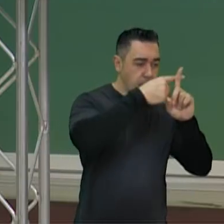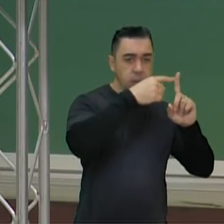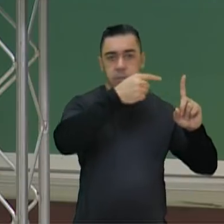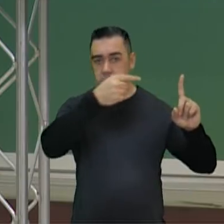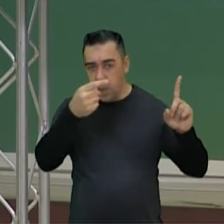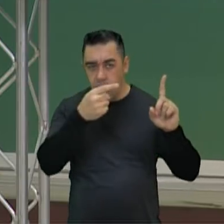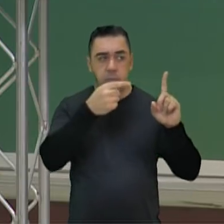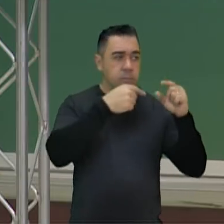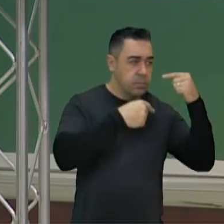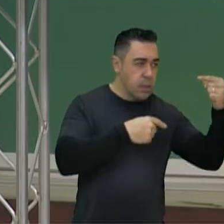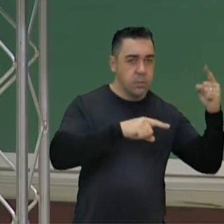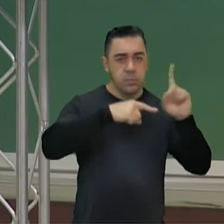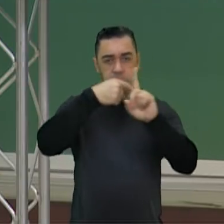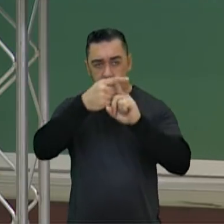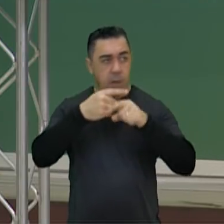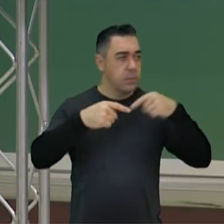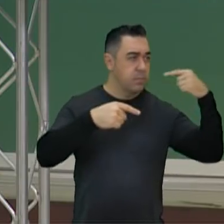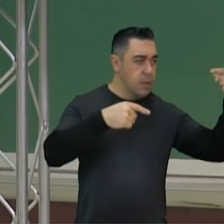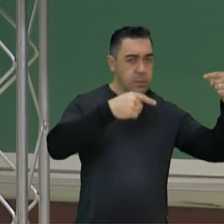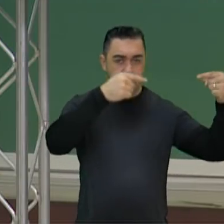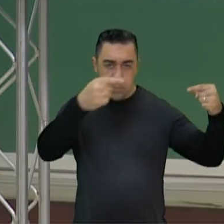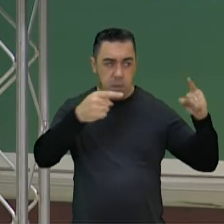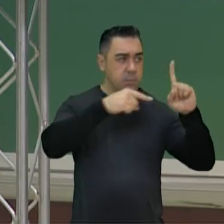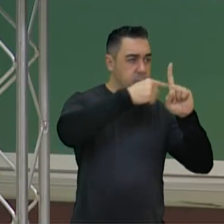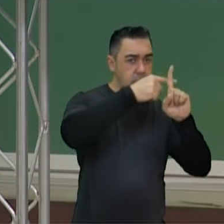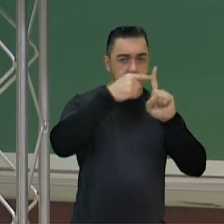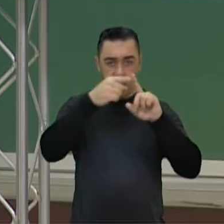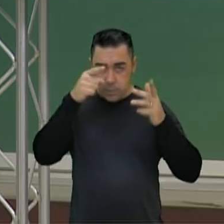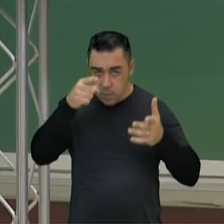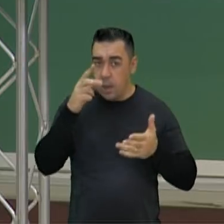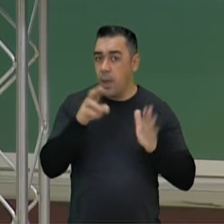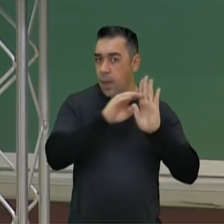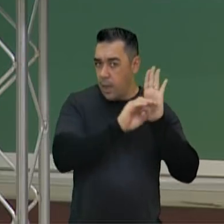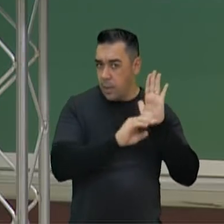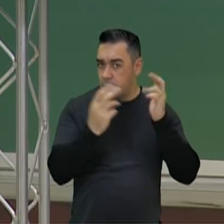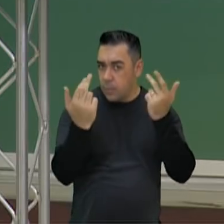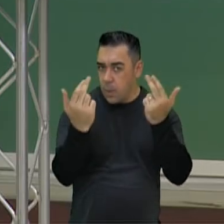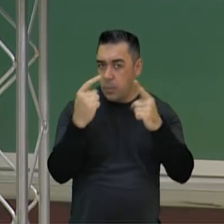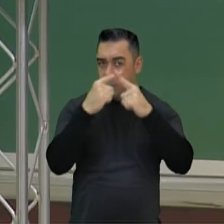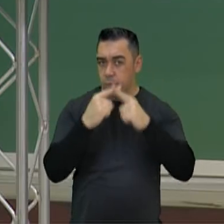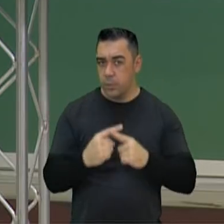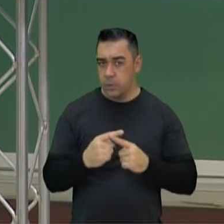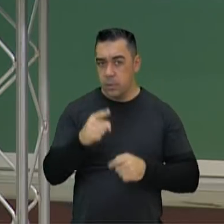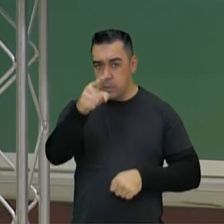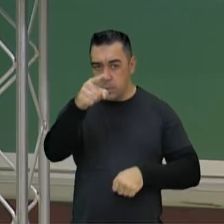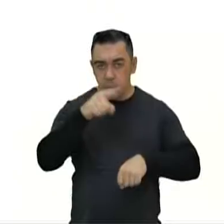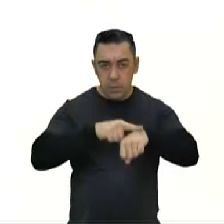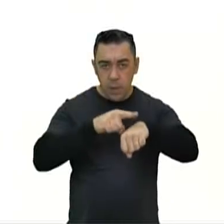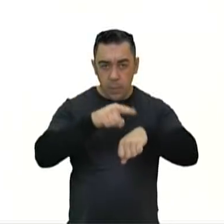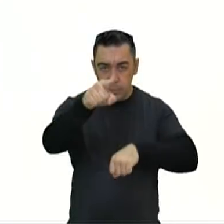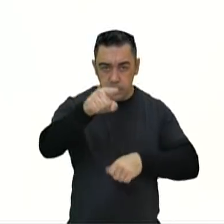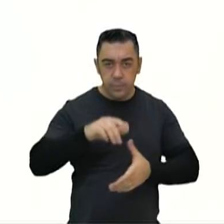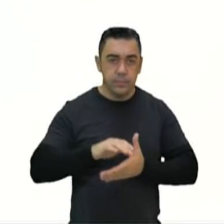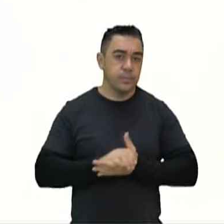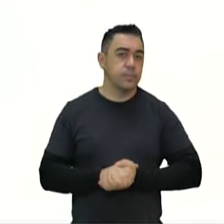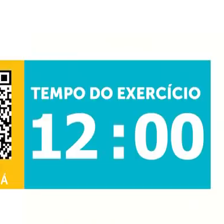sinais. A mesma regra da multiplicação aplica-se na divisão também. Tempo para resolver.